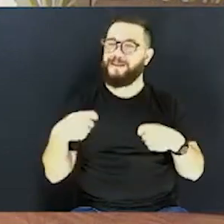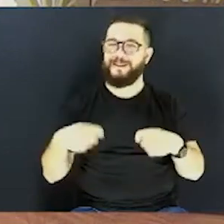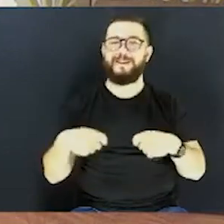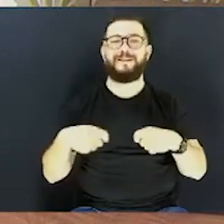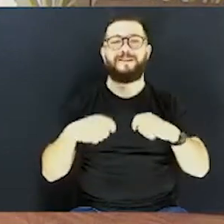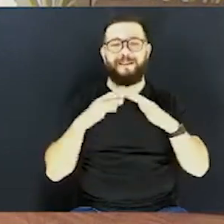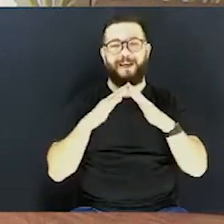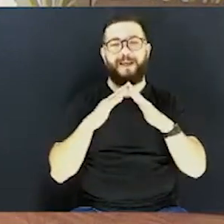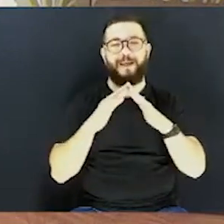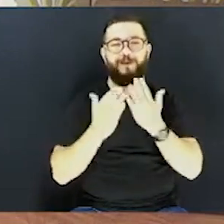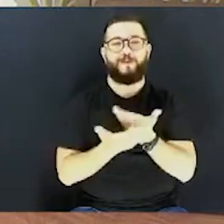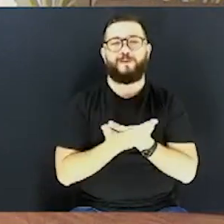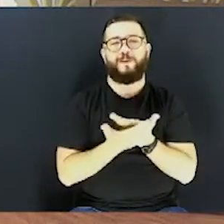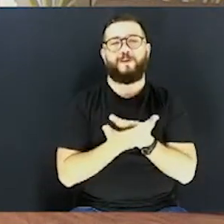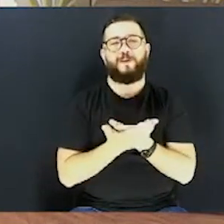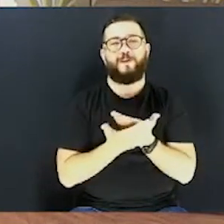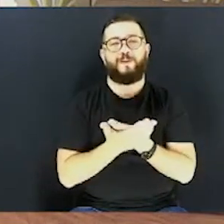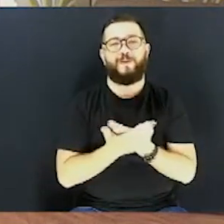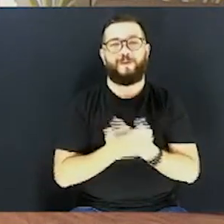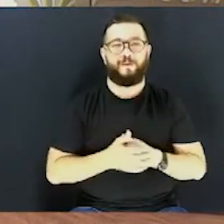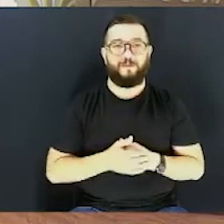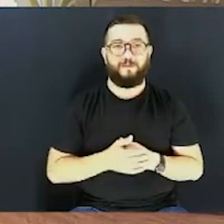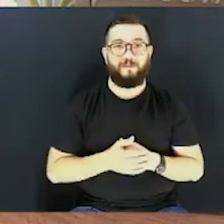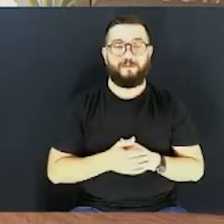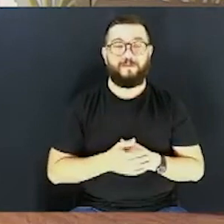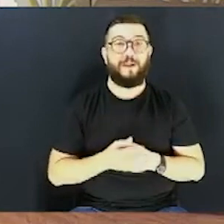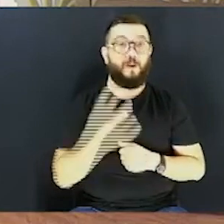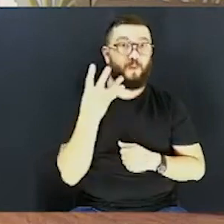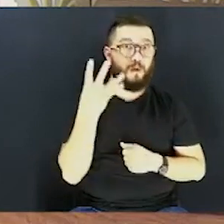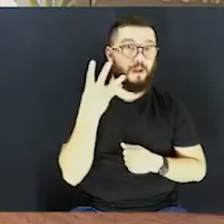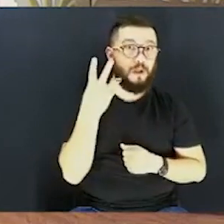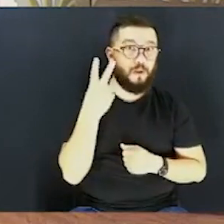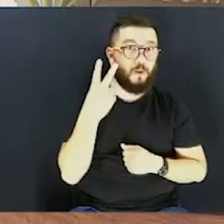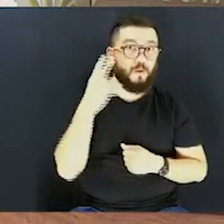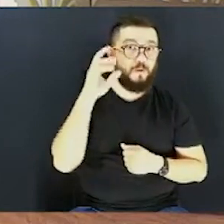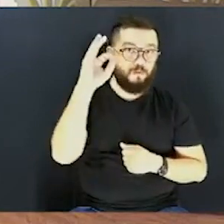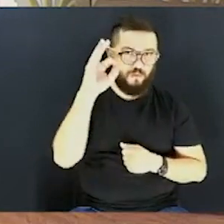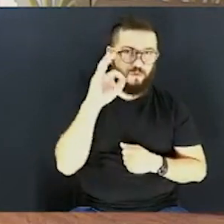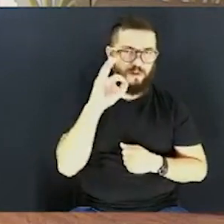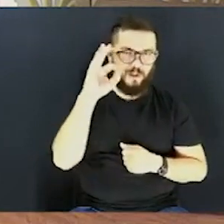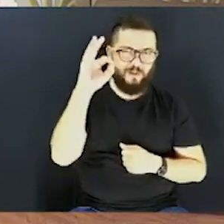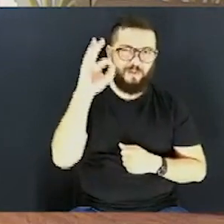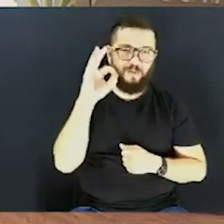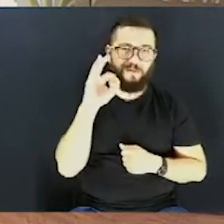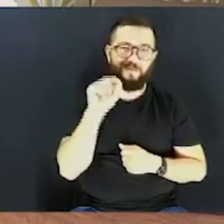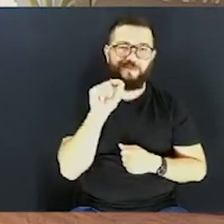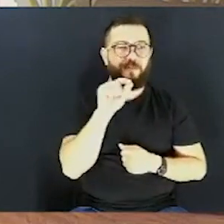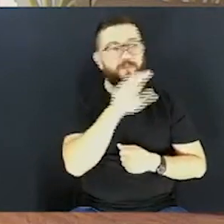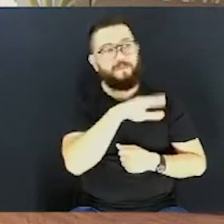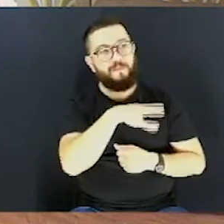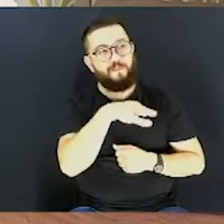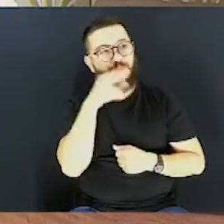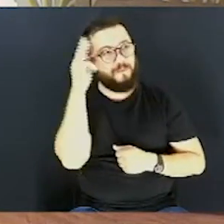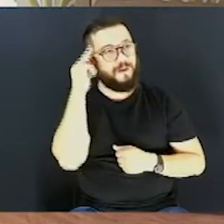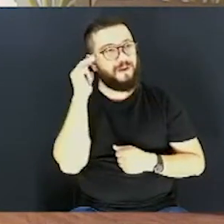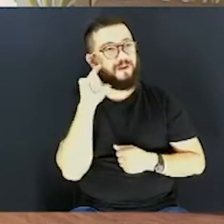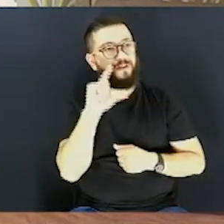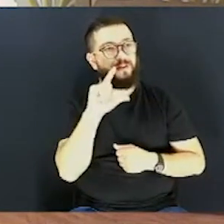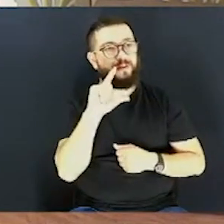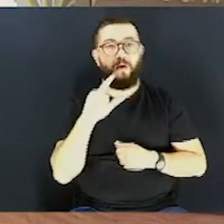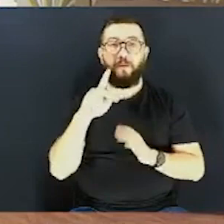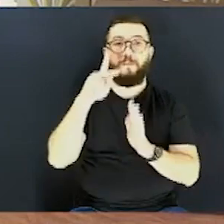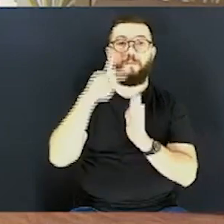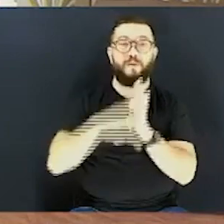fiz questão de destacar esse número de 42%, vereadora doutora Maria Letícia, porque o Plano Nacional de Educação,